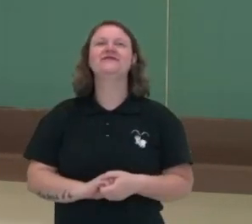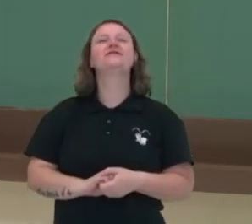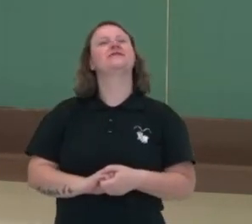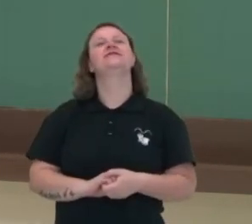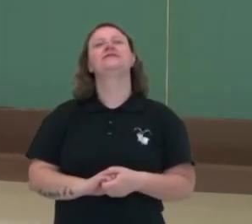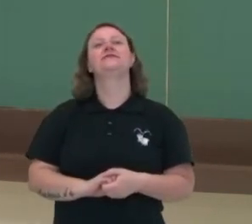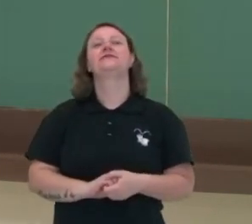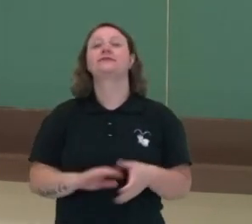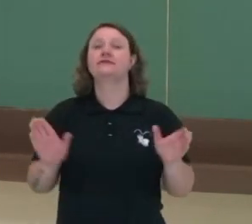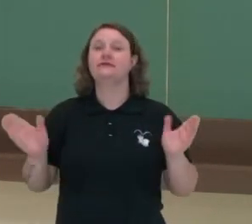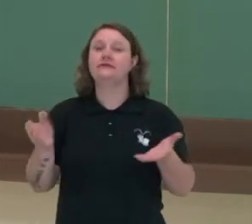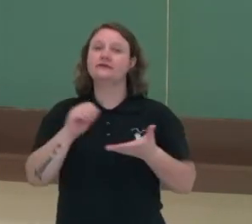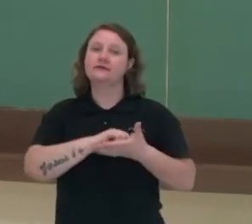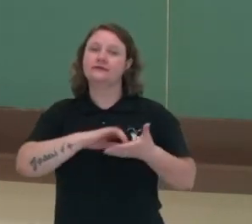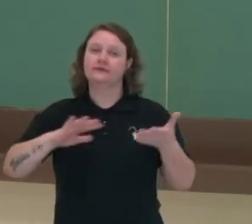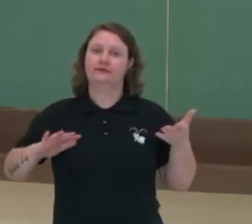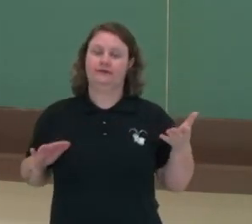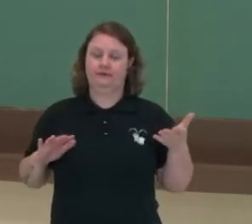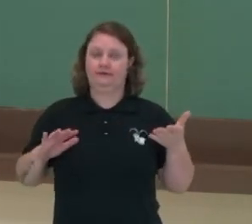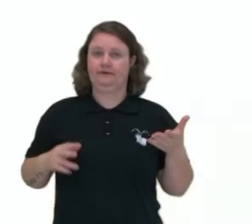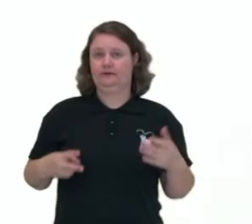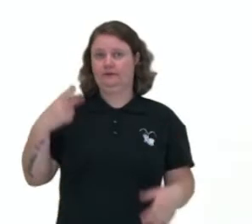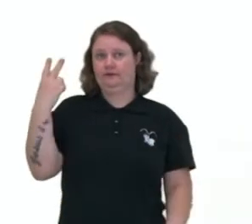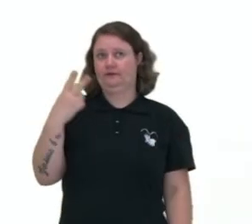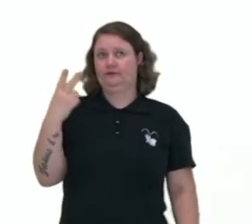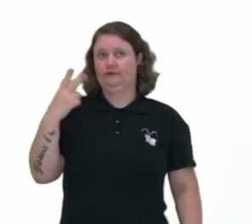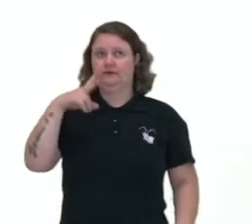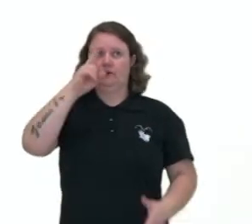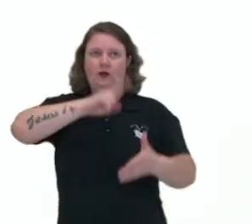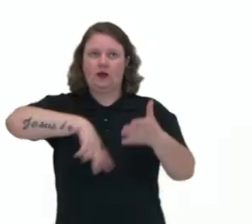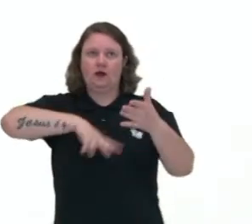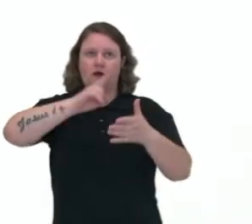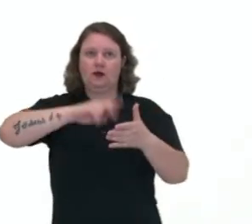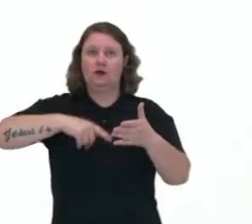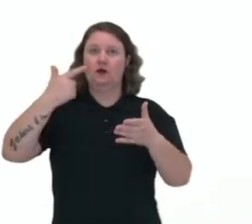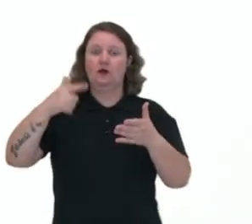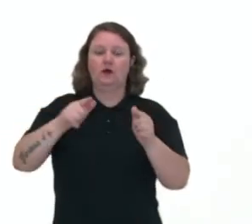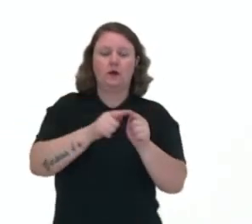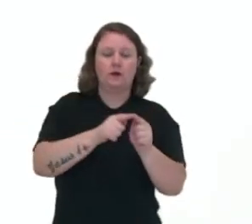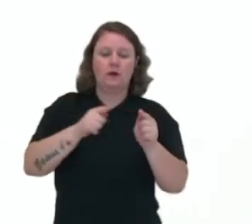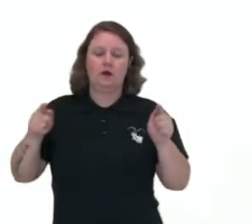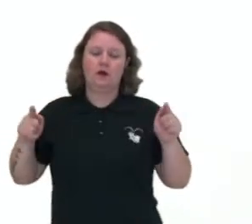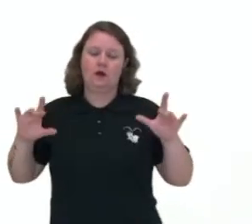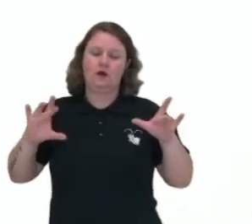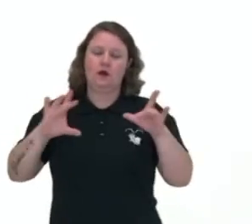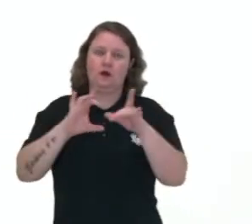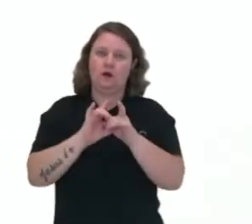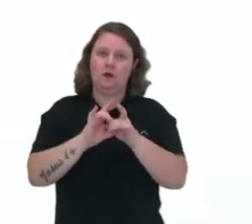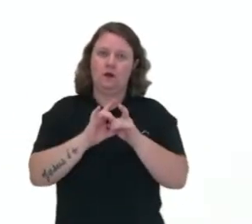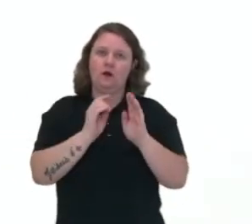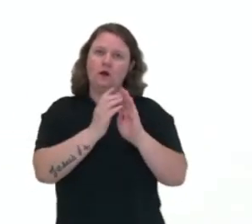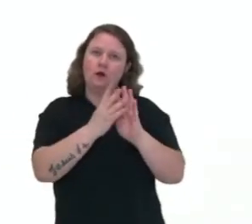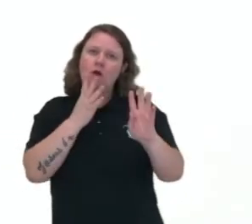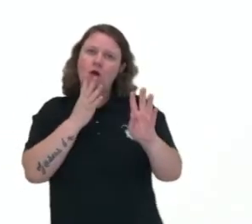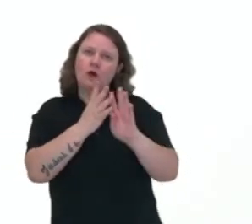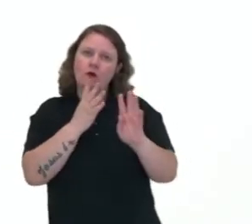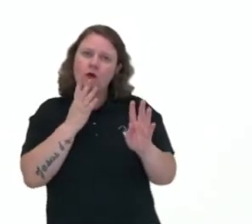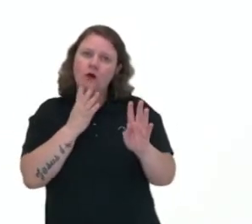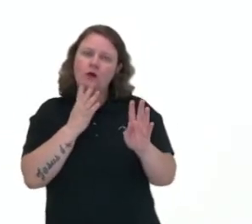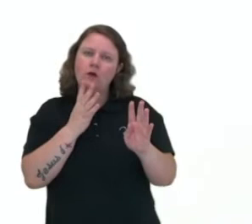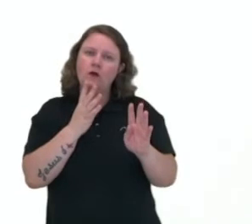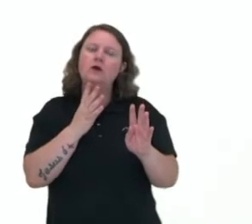Beleza. Agora, atividade número 2, tá? Leia outro período composto extraído da reportagem Bloco e Lê